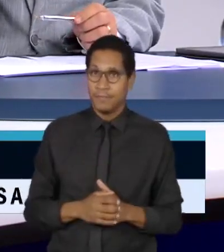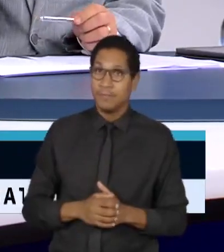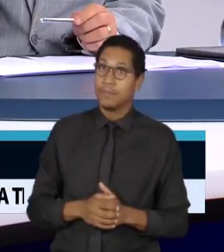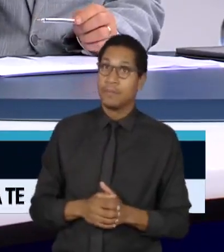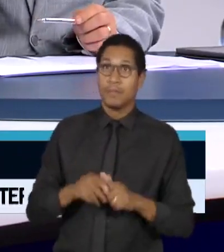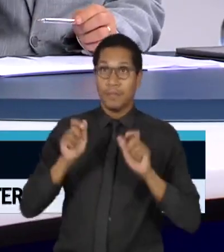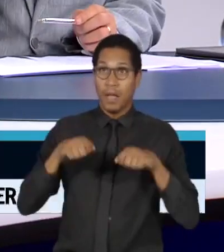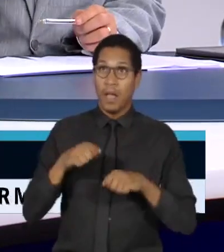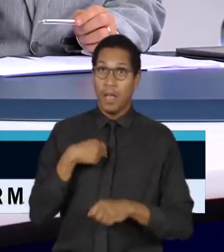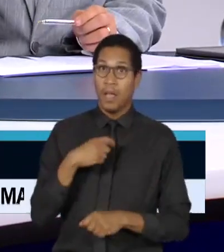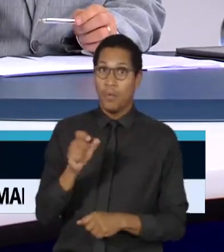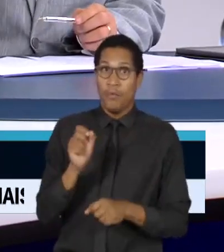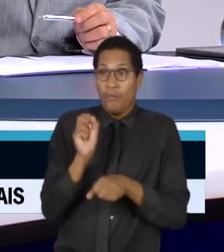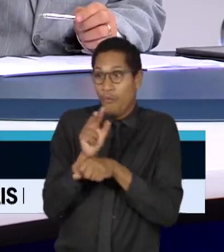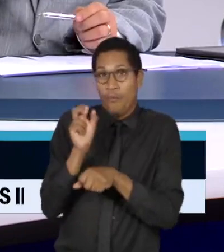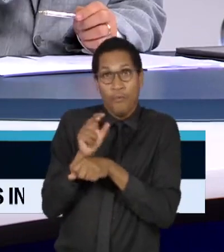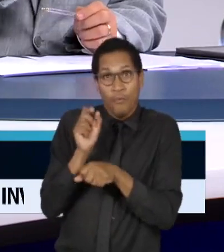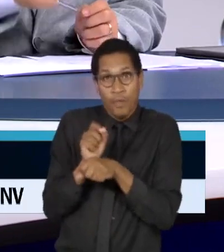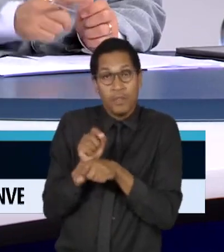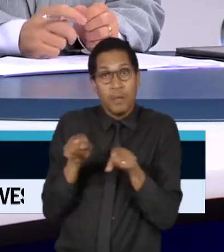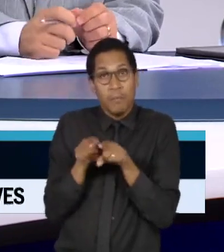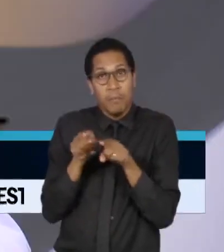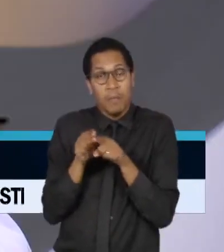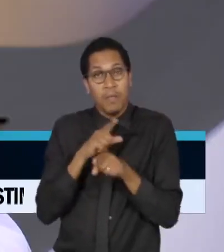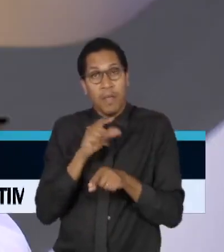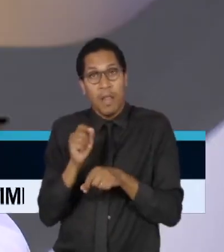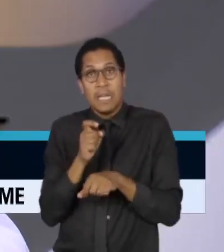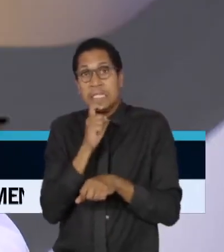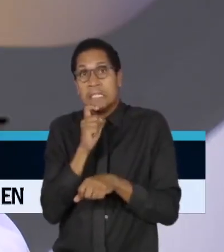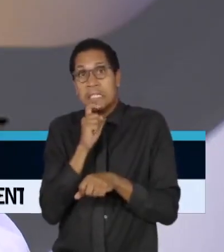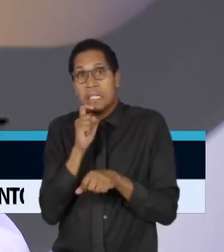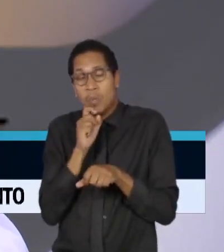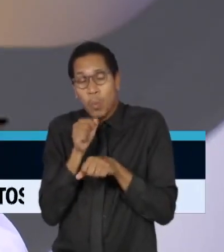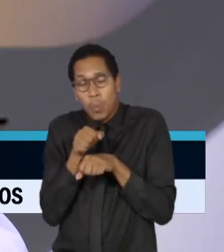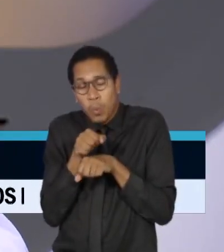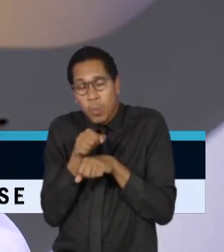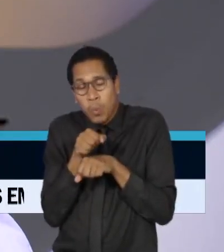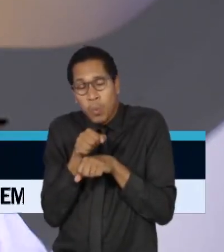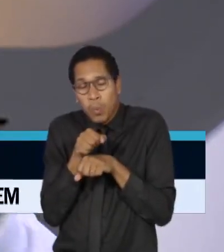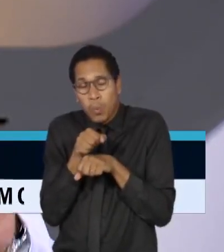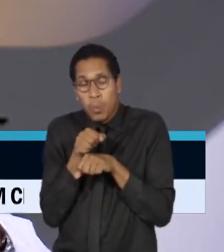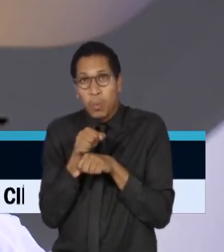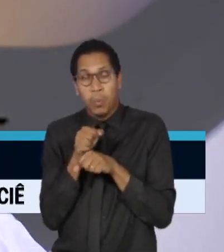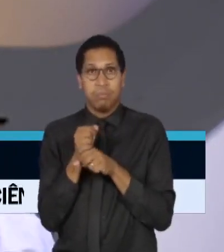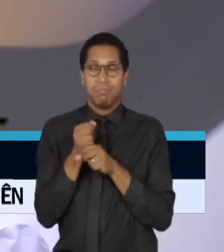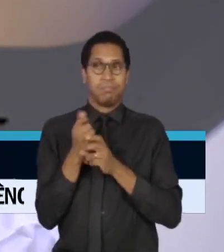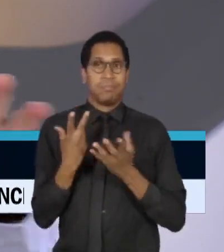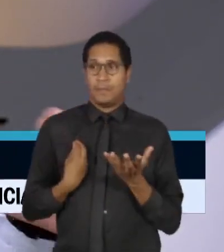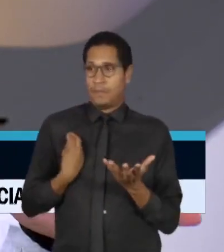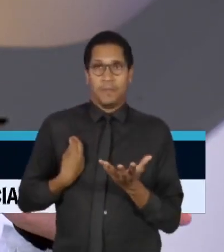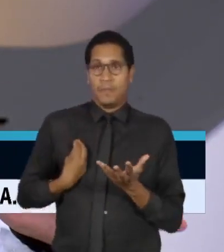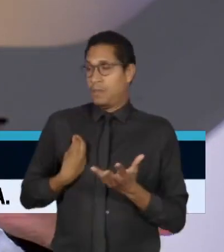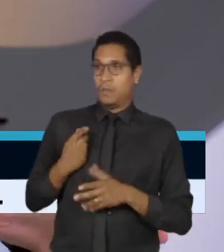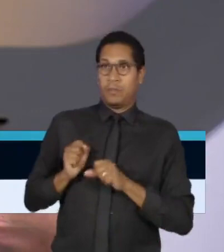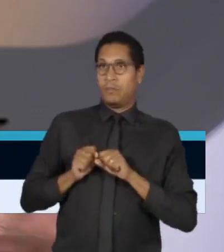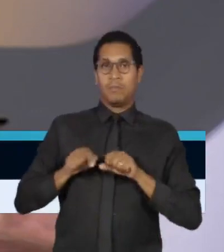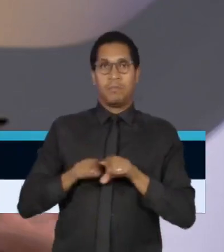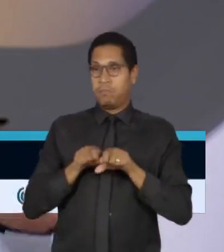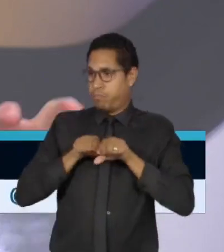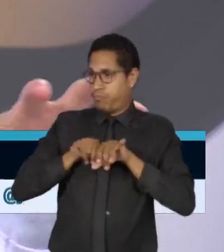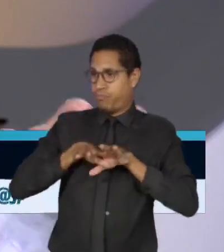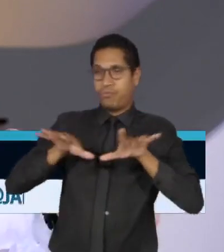congelado, renasça e se espalhe? É muito possível que um vírus ou algum outro tipo